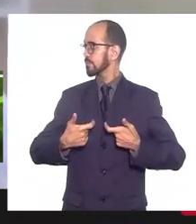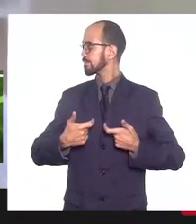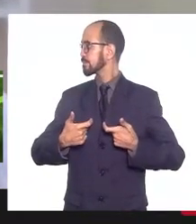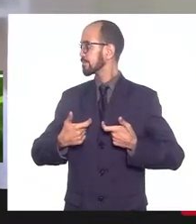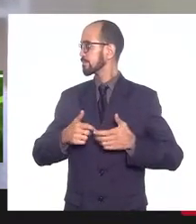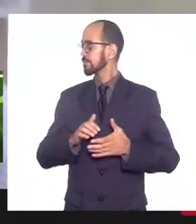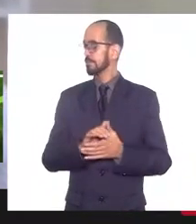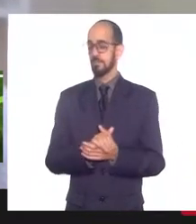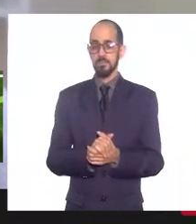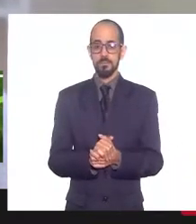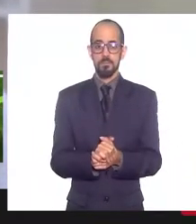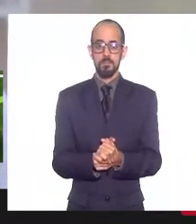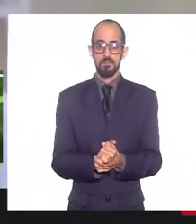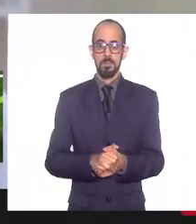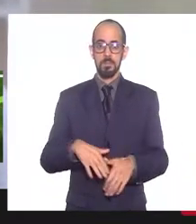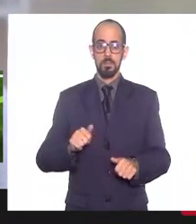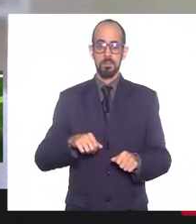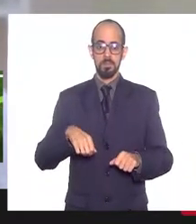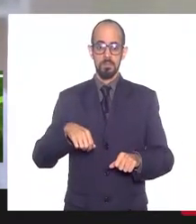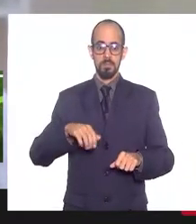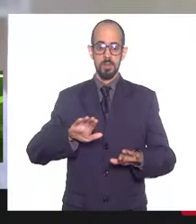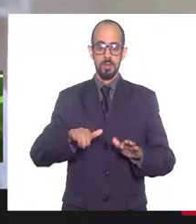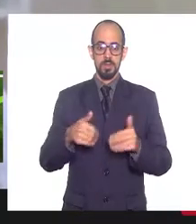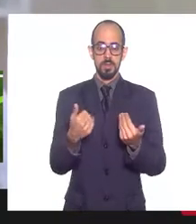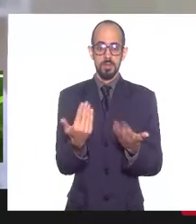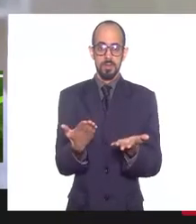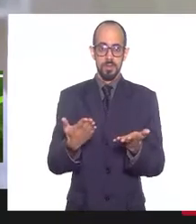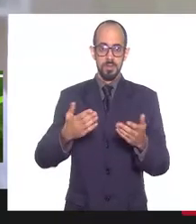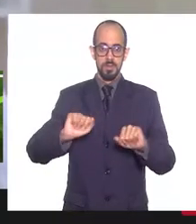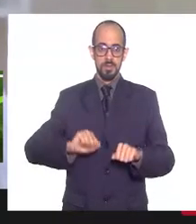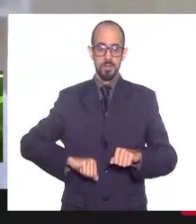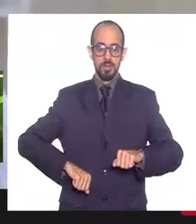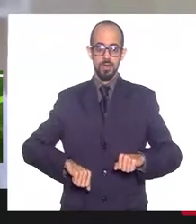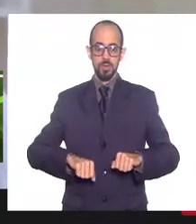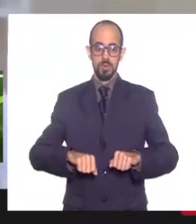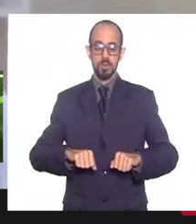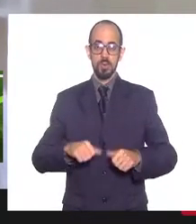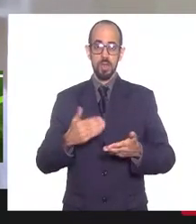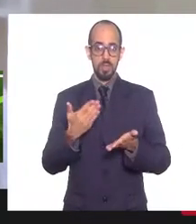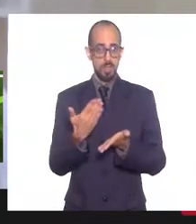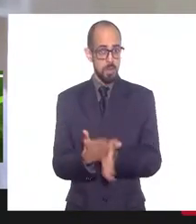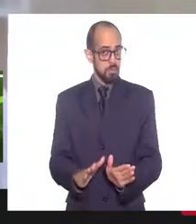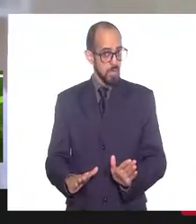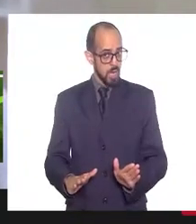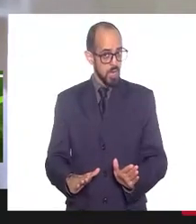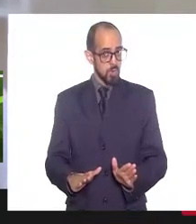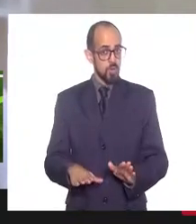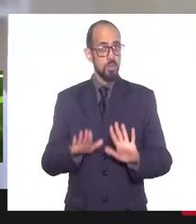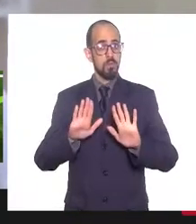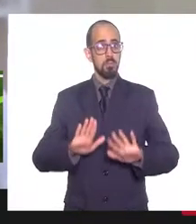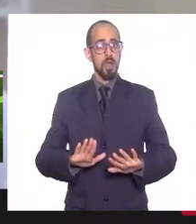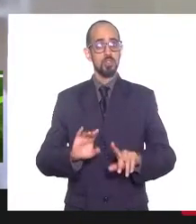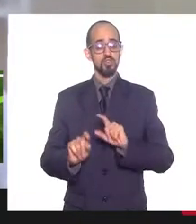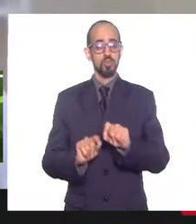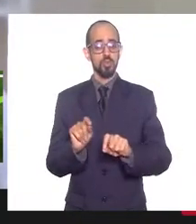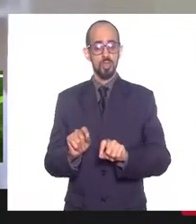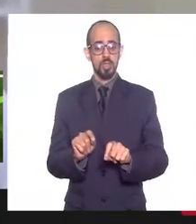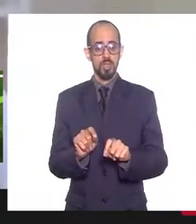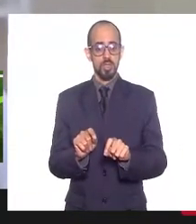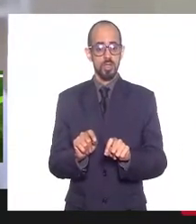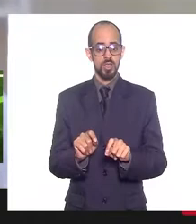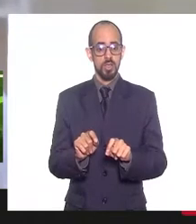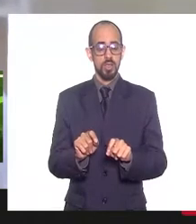mais nefastas, as mais longas também terminaram. E há um ponto em que todas e